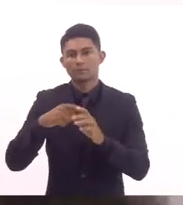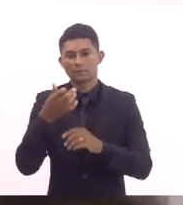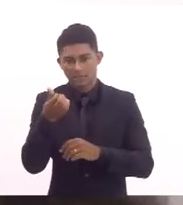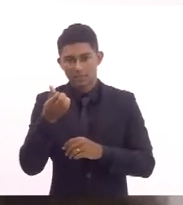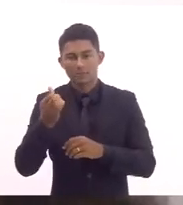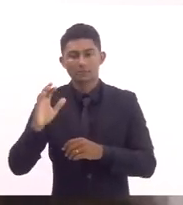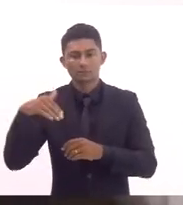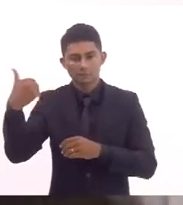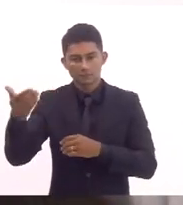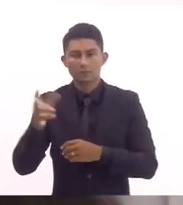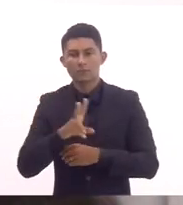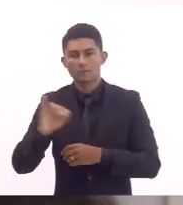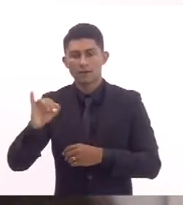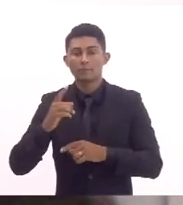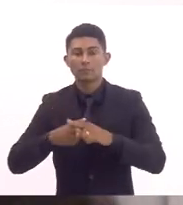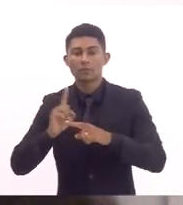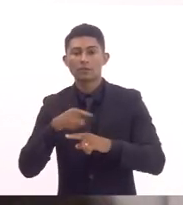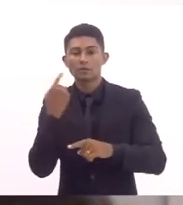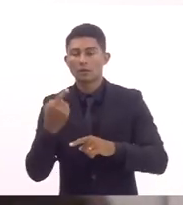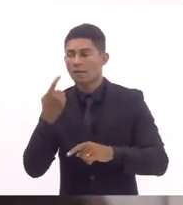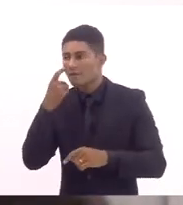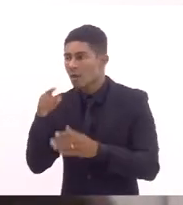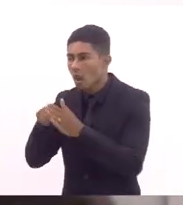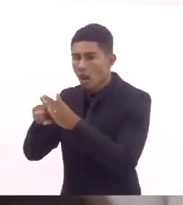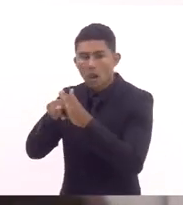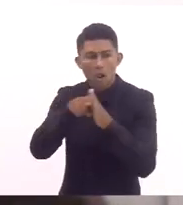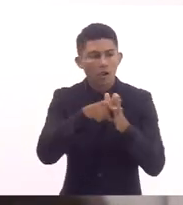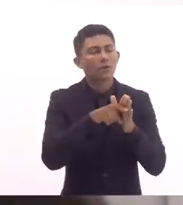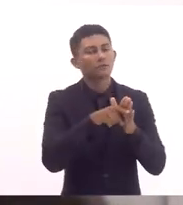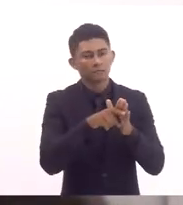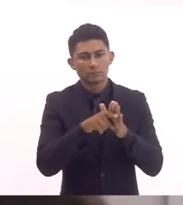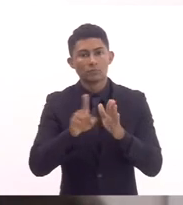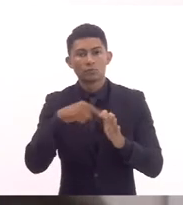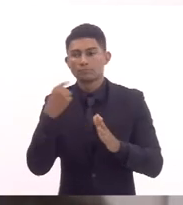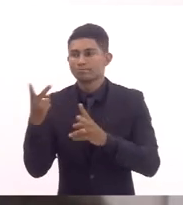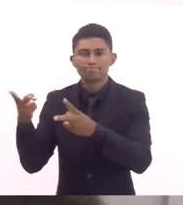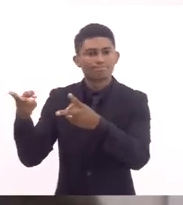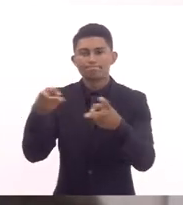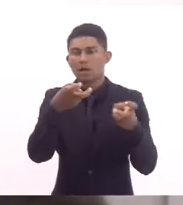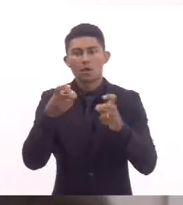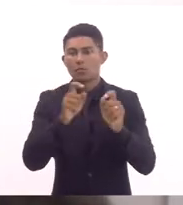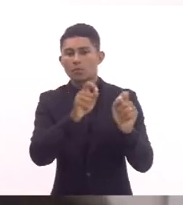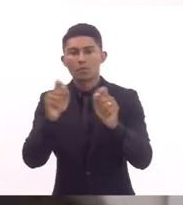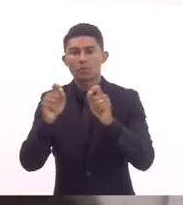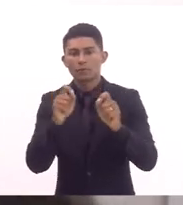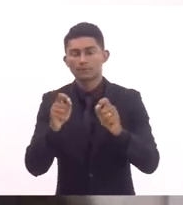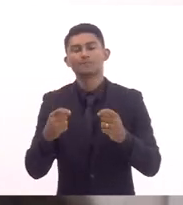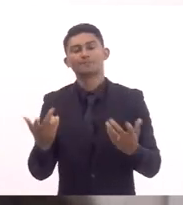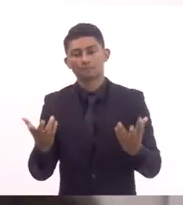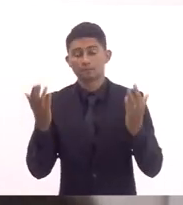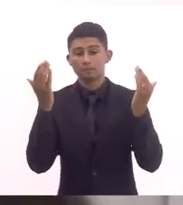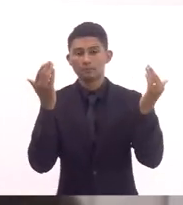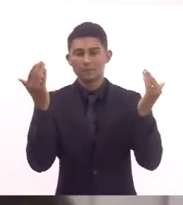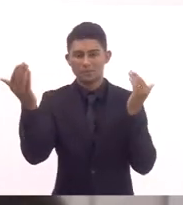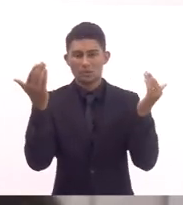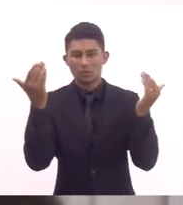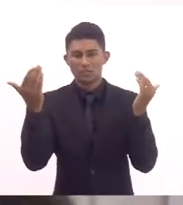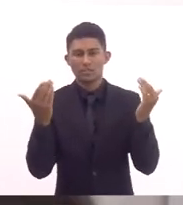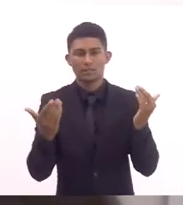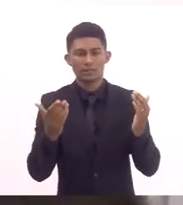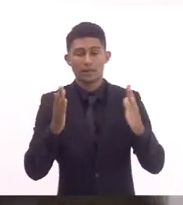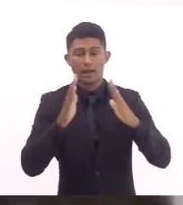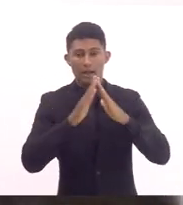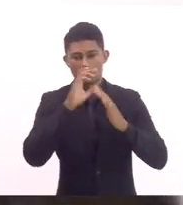identificou no mapeamento institucional que a gente fez nessas maternidades a gente percebeu O que serviço de Psicologia Das maternidade o